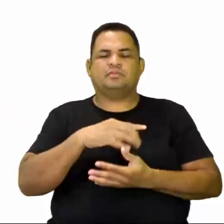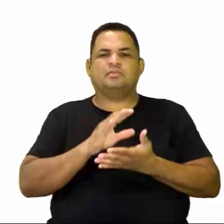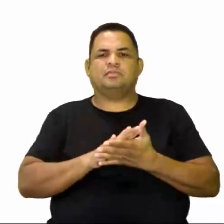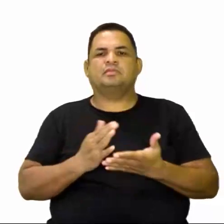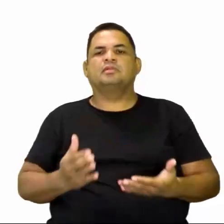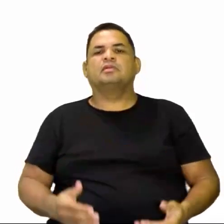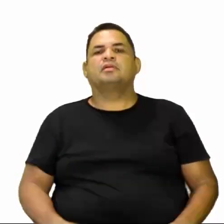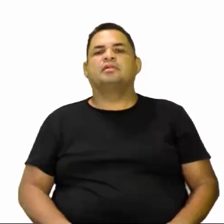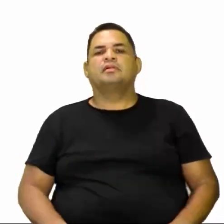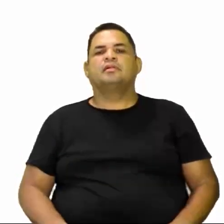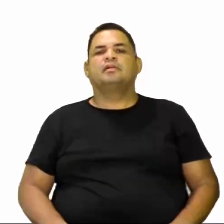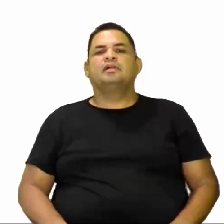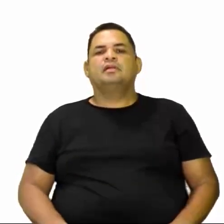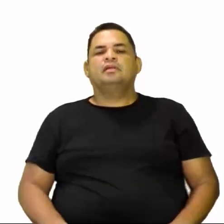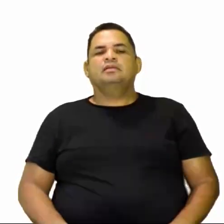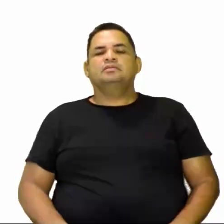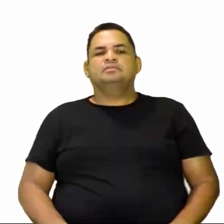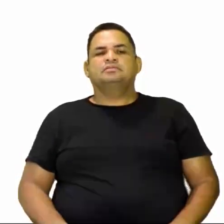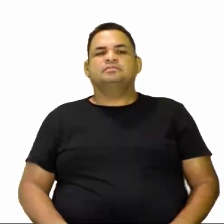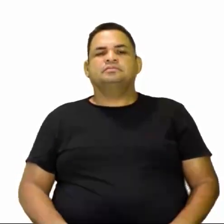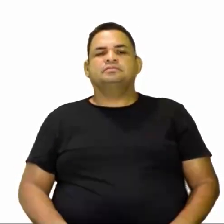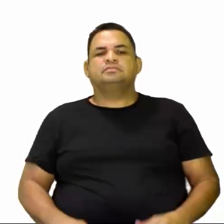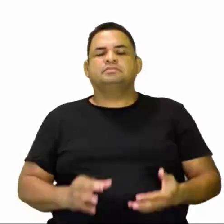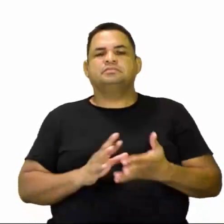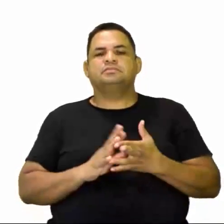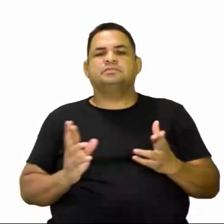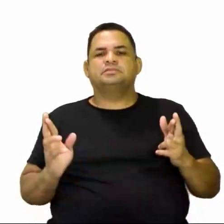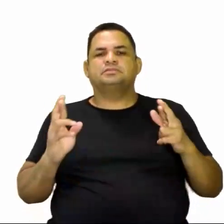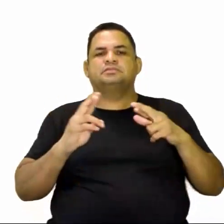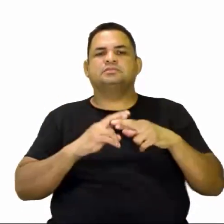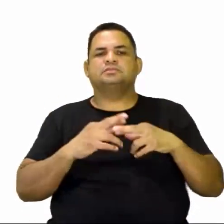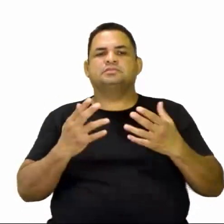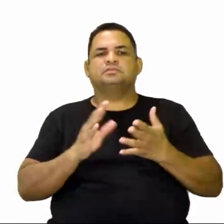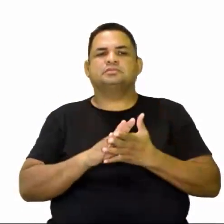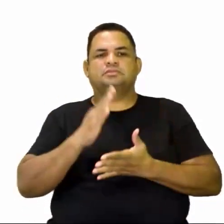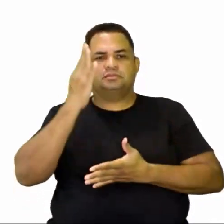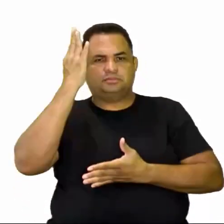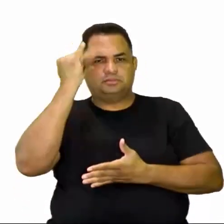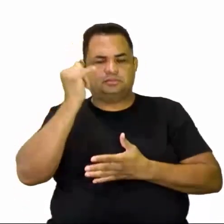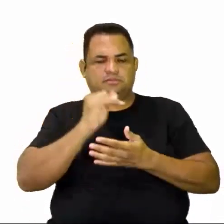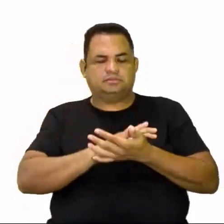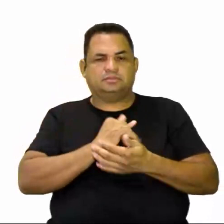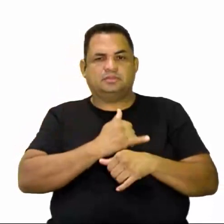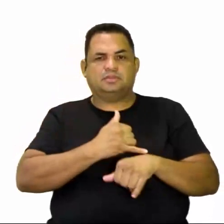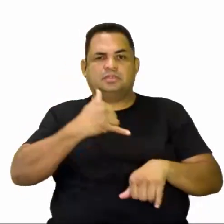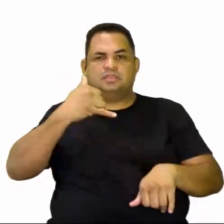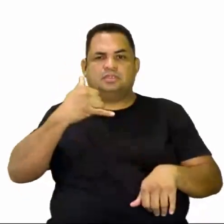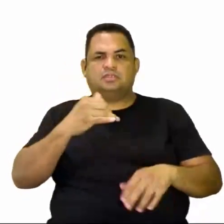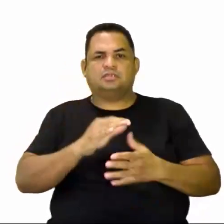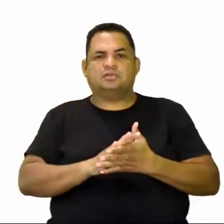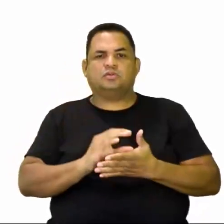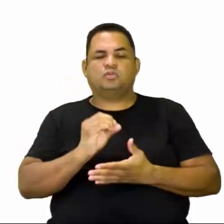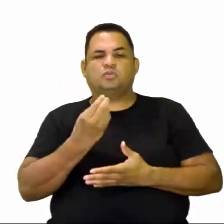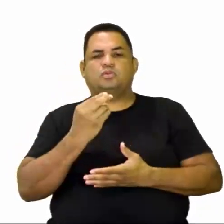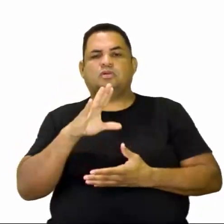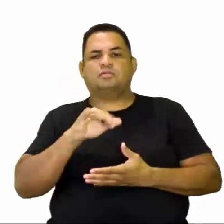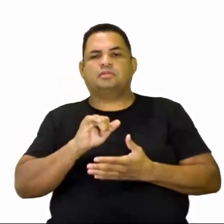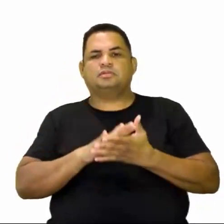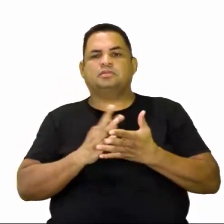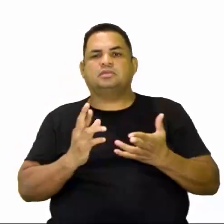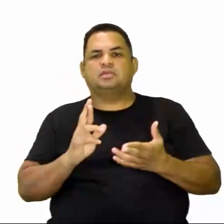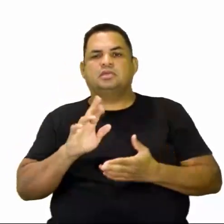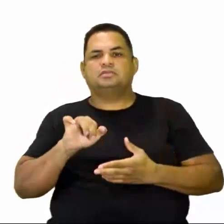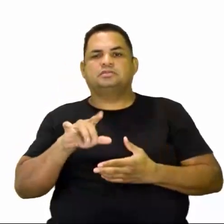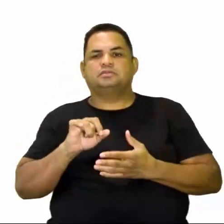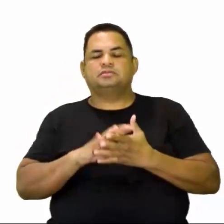seguinte. Com relação a essa reação, dessa forma, sabemos que o metal, ou o metal